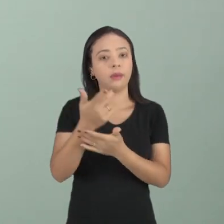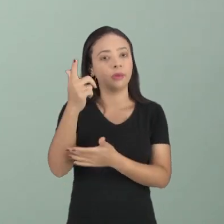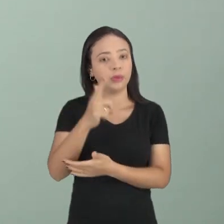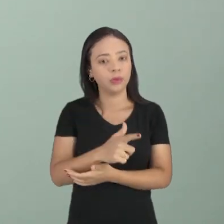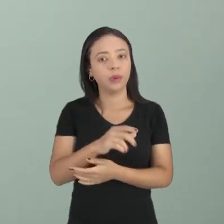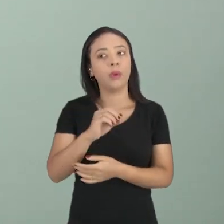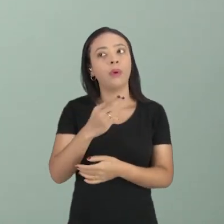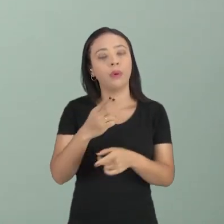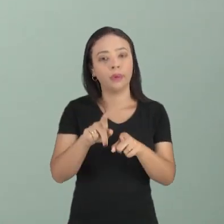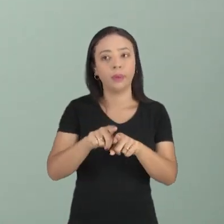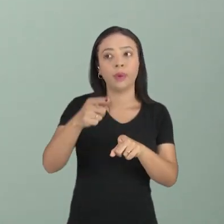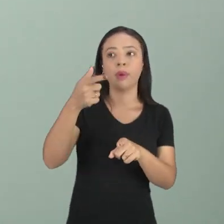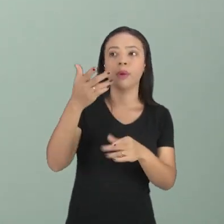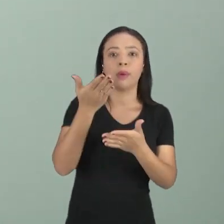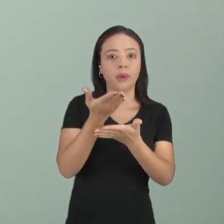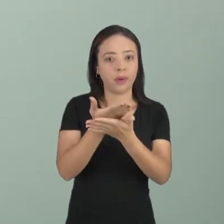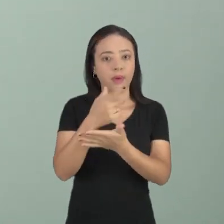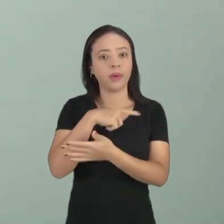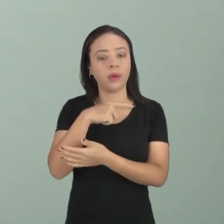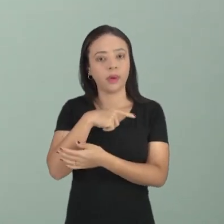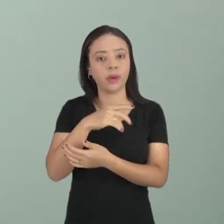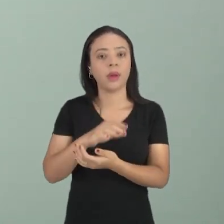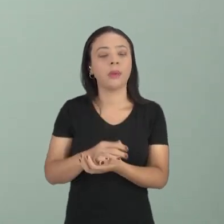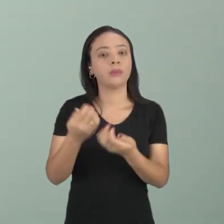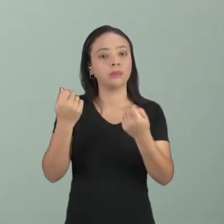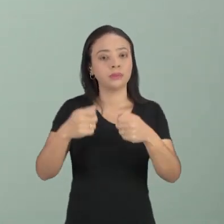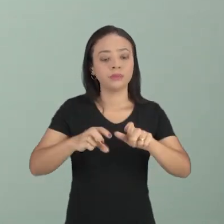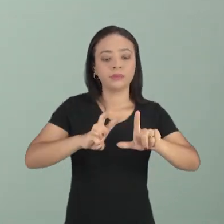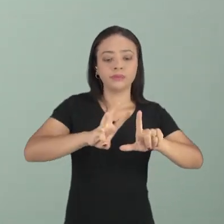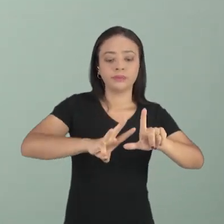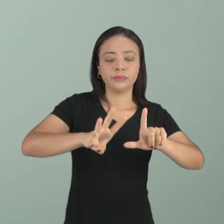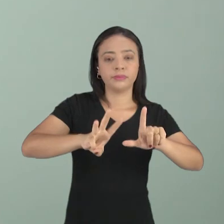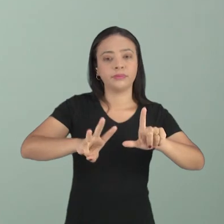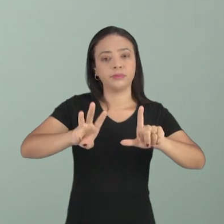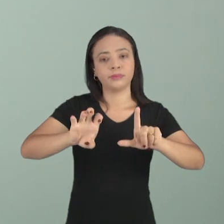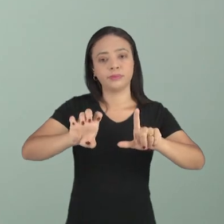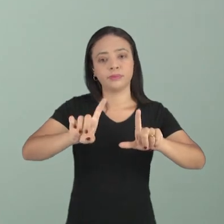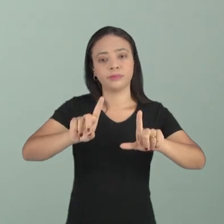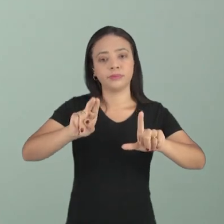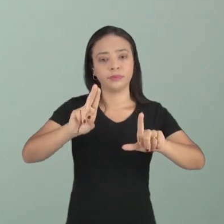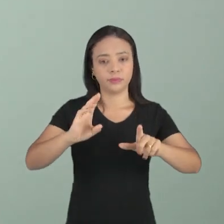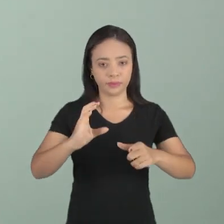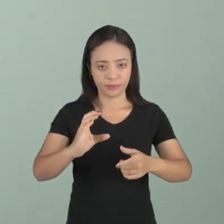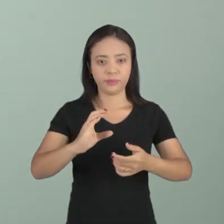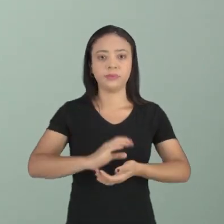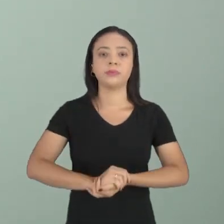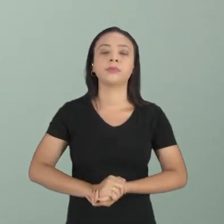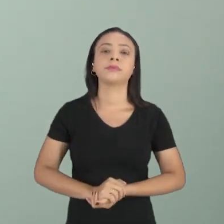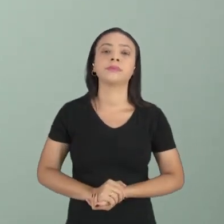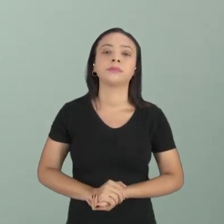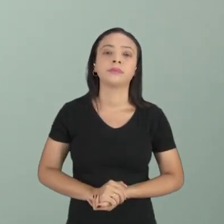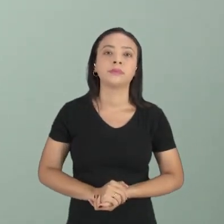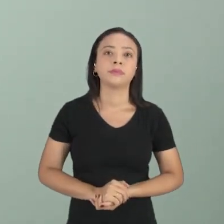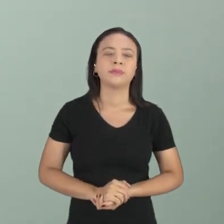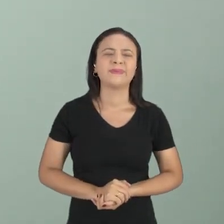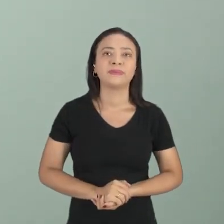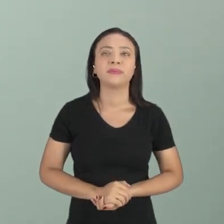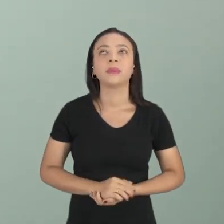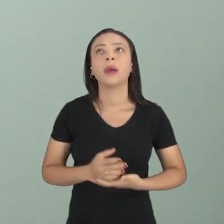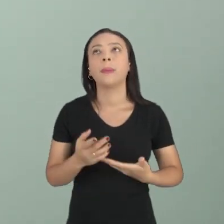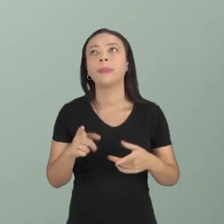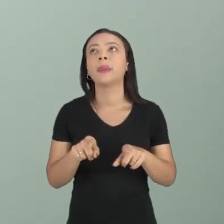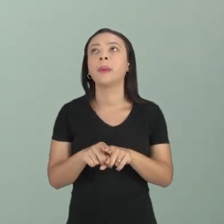como outras aulas aqui deste canal, você pode acessá-las, né, na nossa plataforma Eduque.